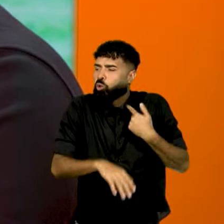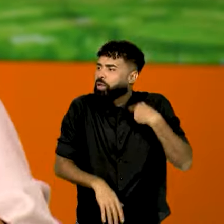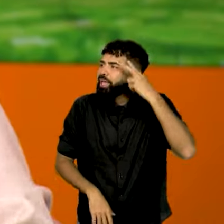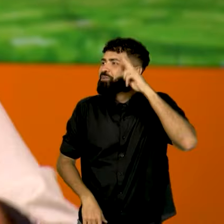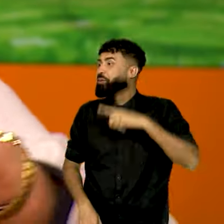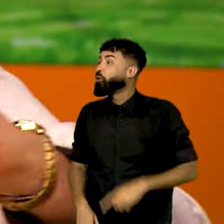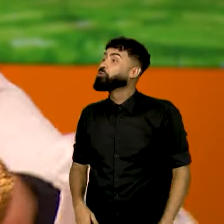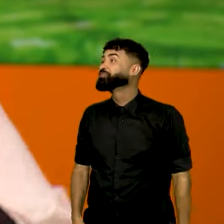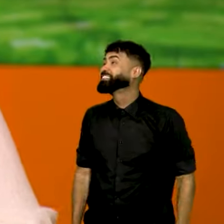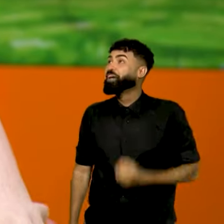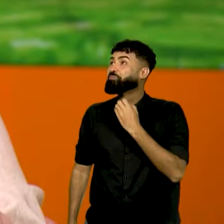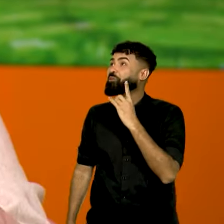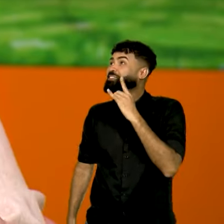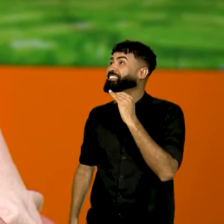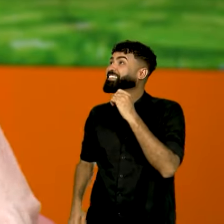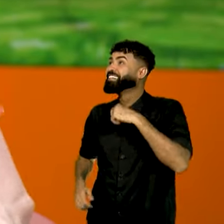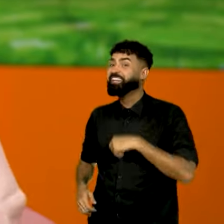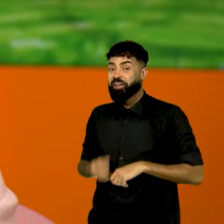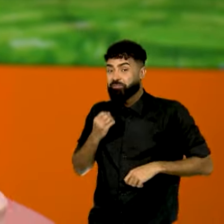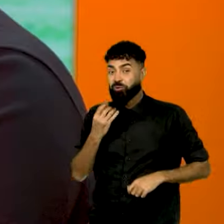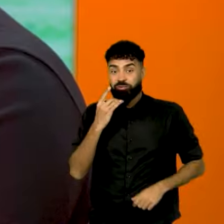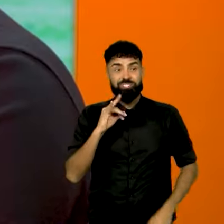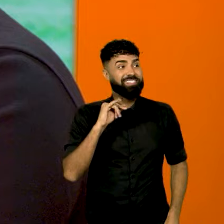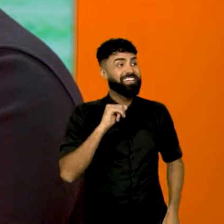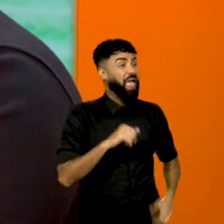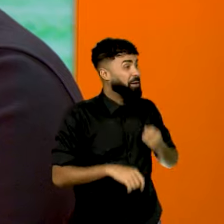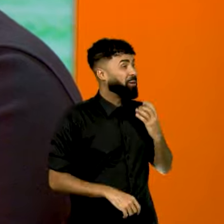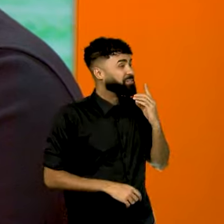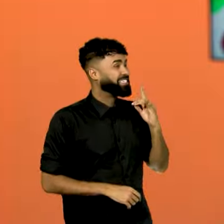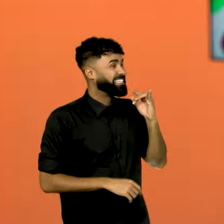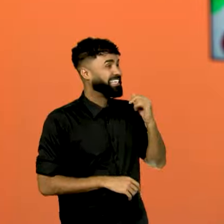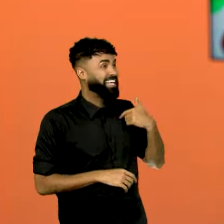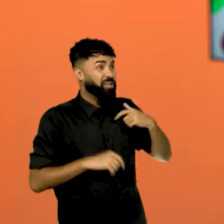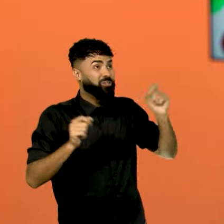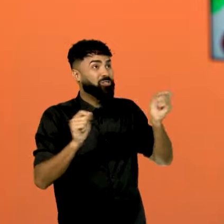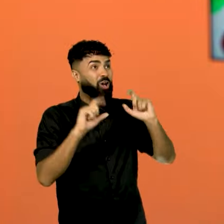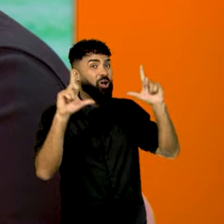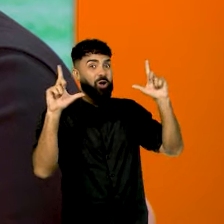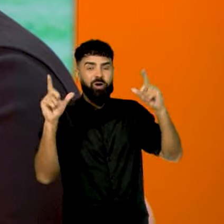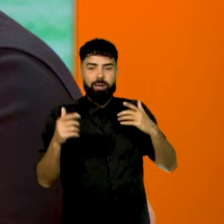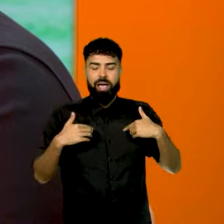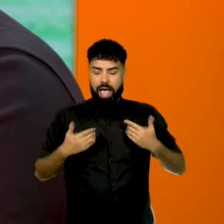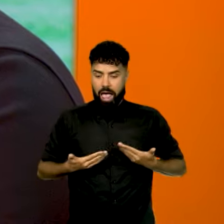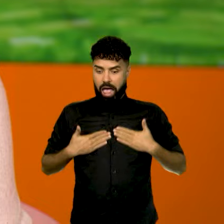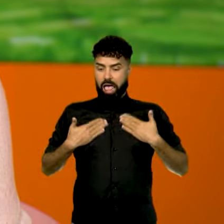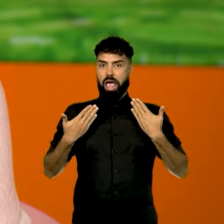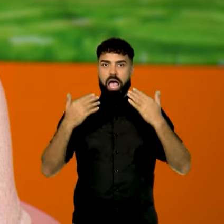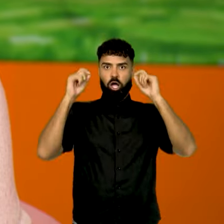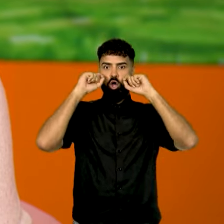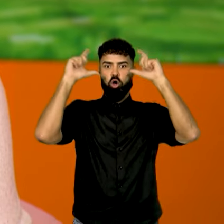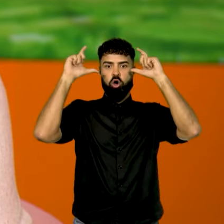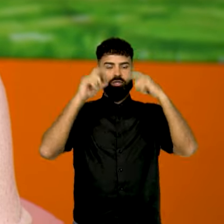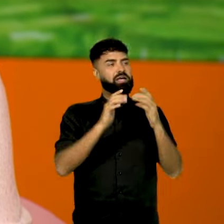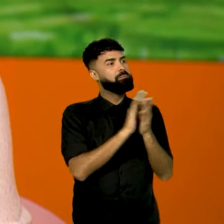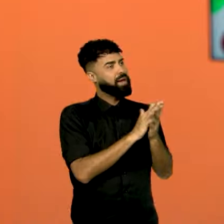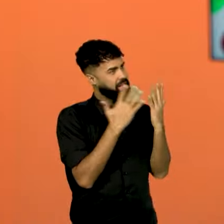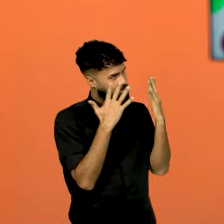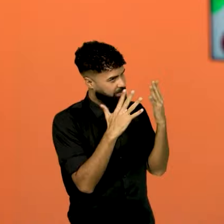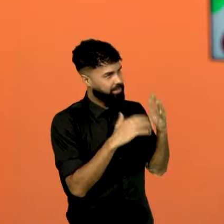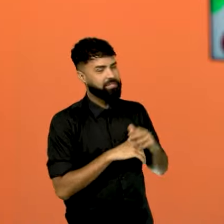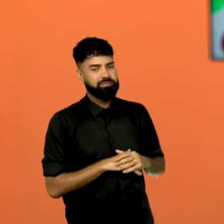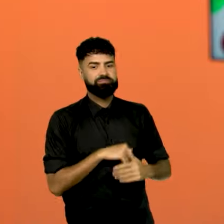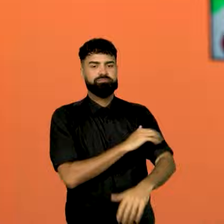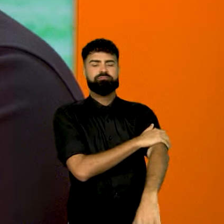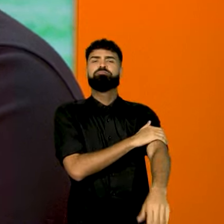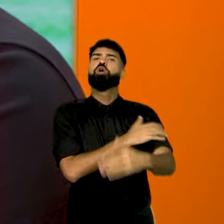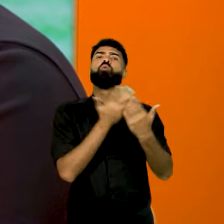padrão, assim. Essa nota é demais. É muito legal. Acorda, gente. Parabéns. Qual é o segredo de fazer uma música